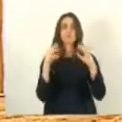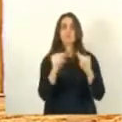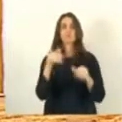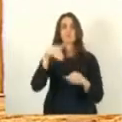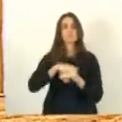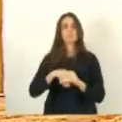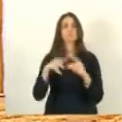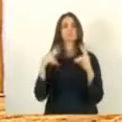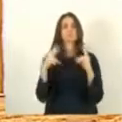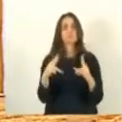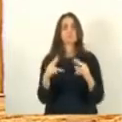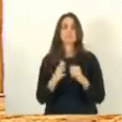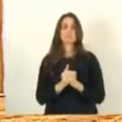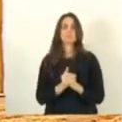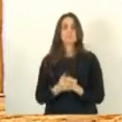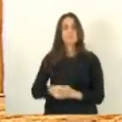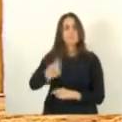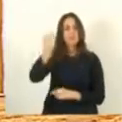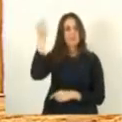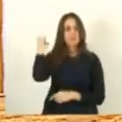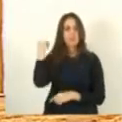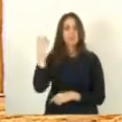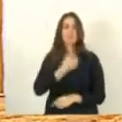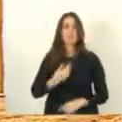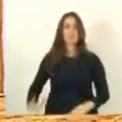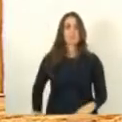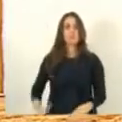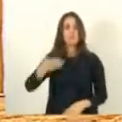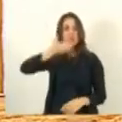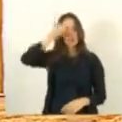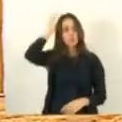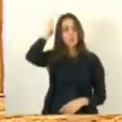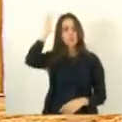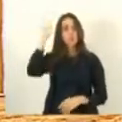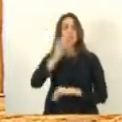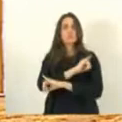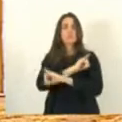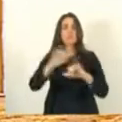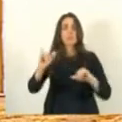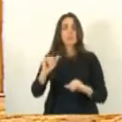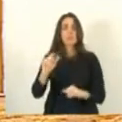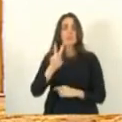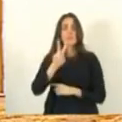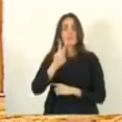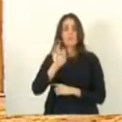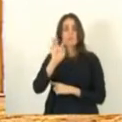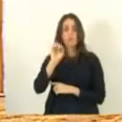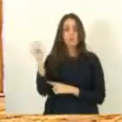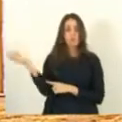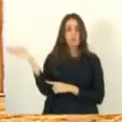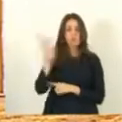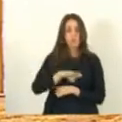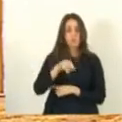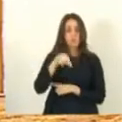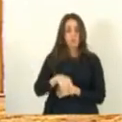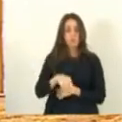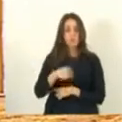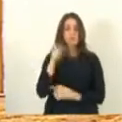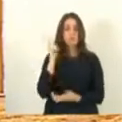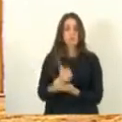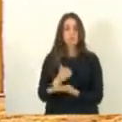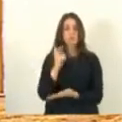isso. Quase todos os vetos do governo que vem para cá são mantidos, não